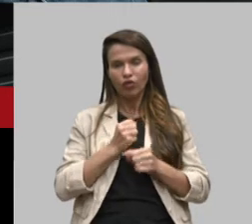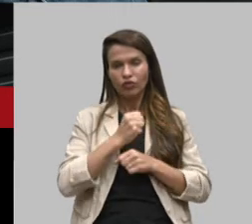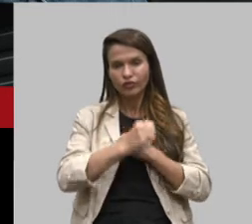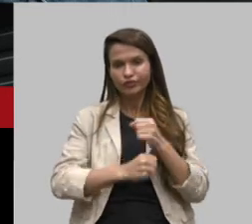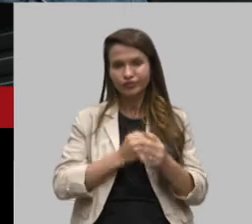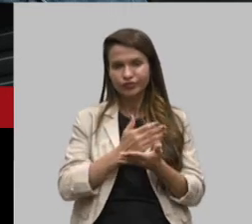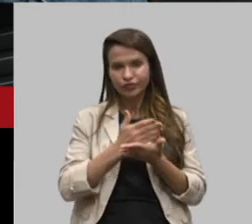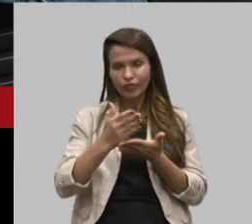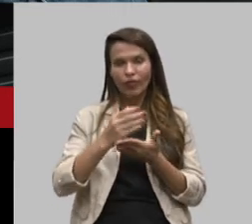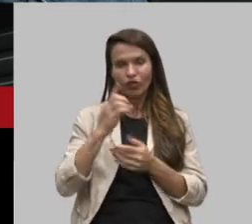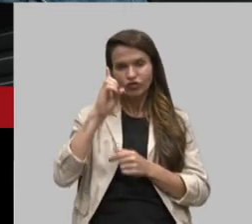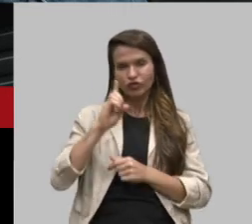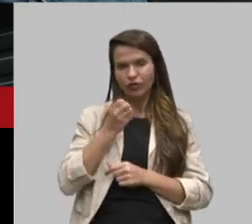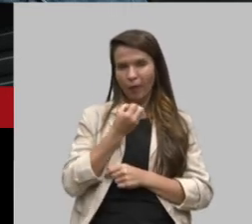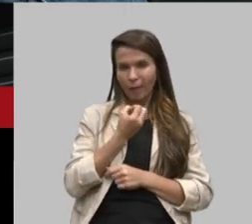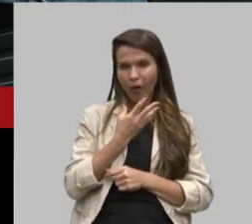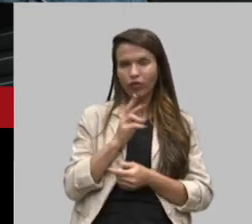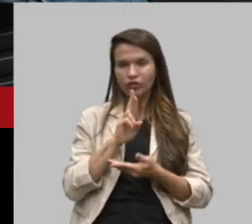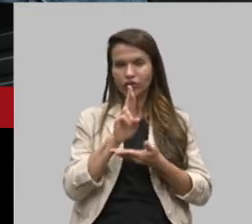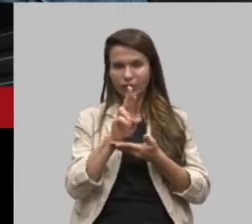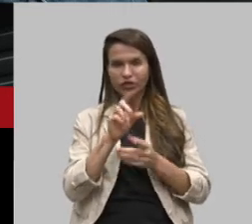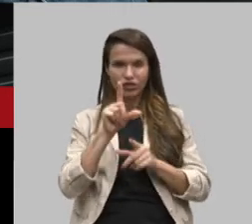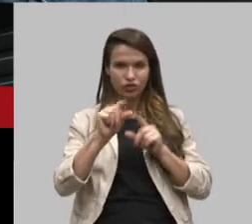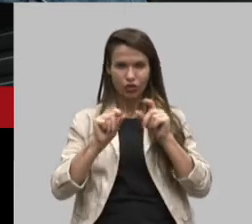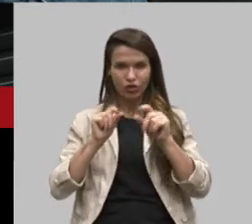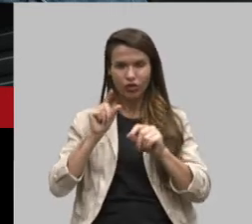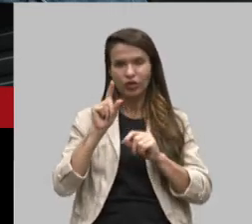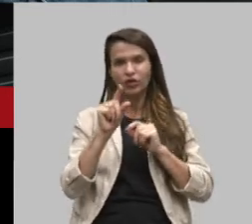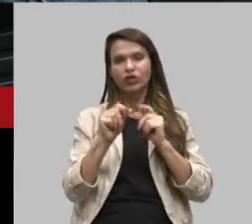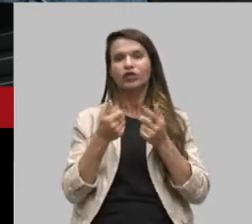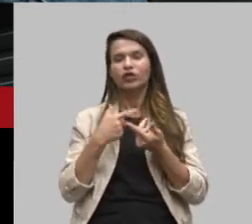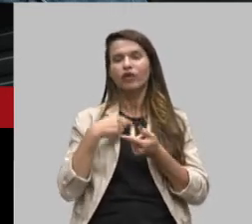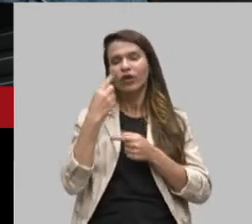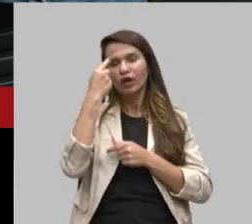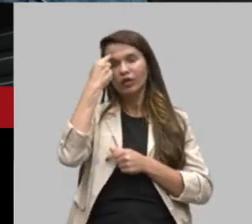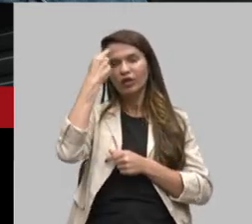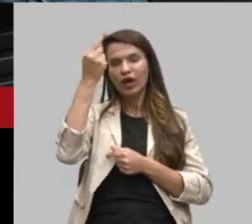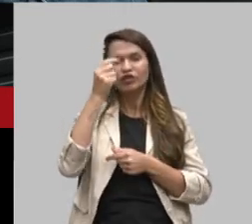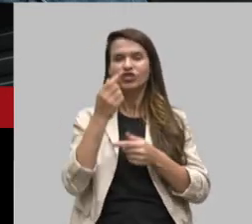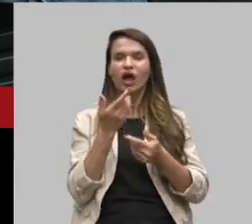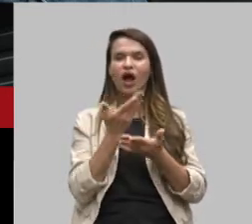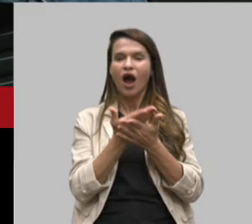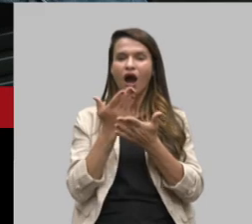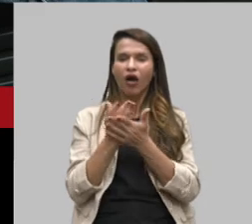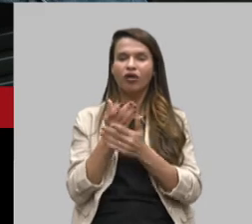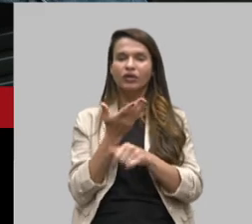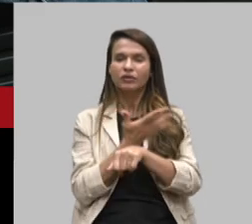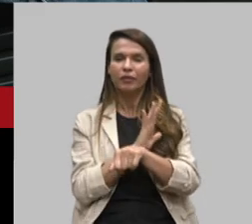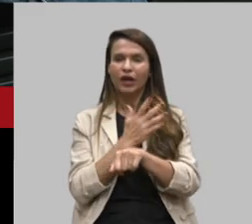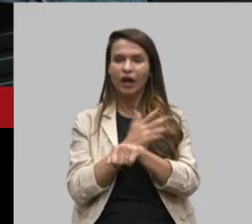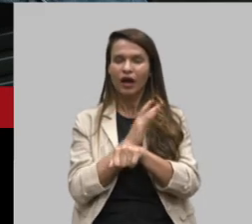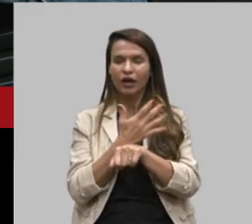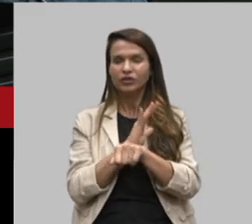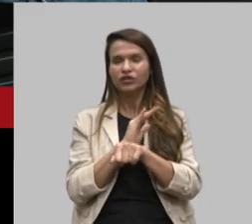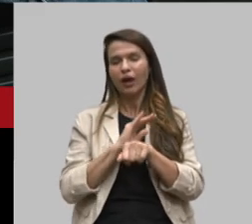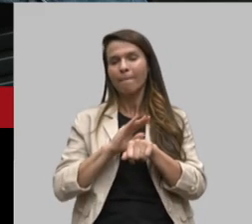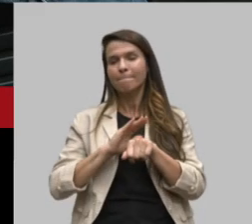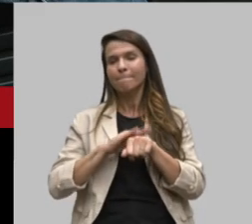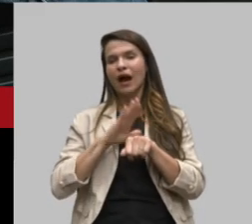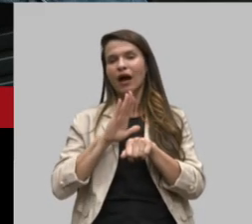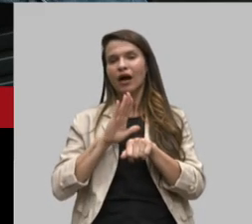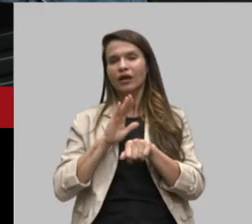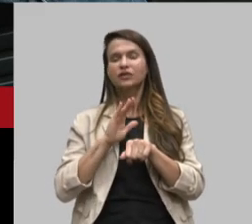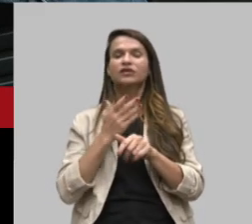bom conosco os representantes eleitos foram lá e deram ideias de aulas práticas mais mas eh aulas